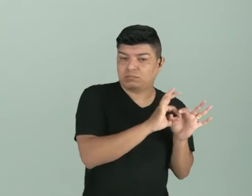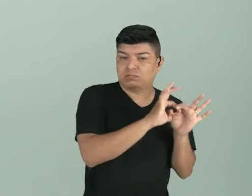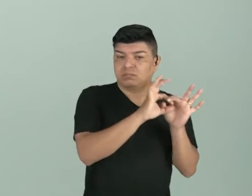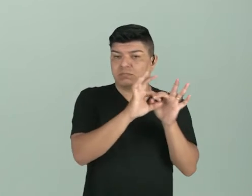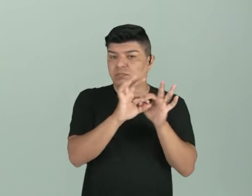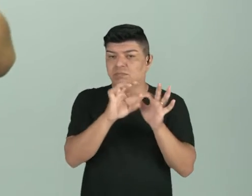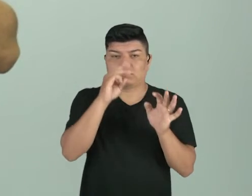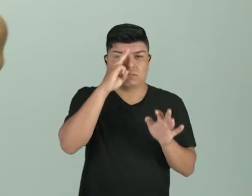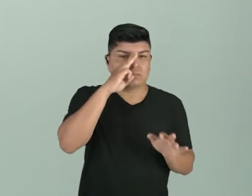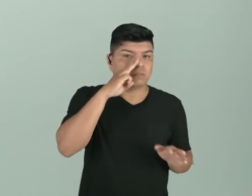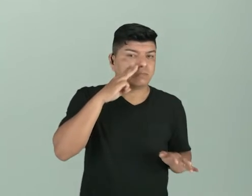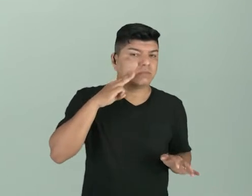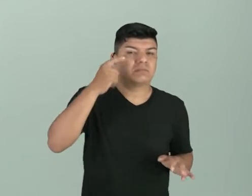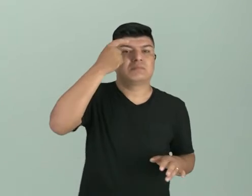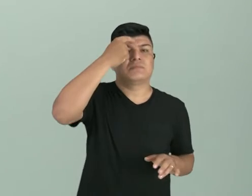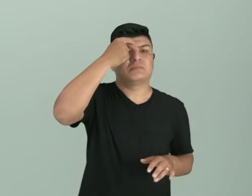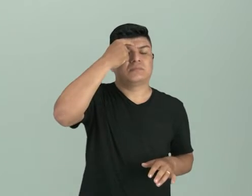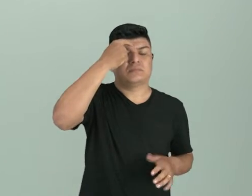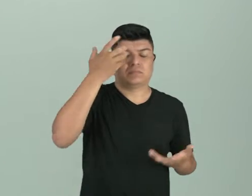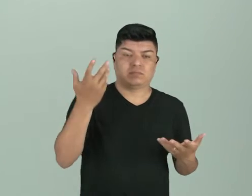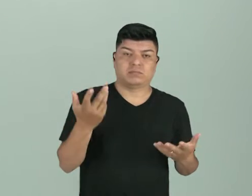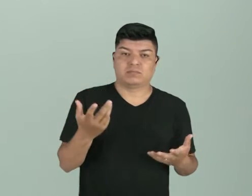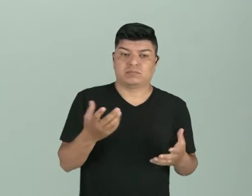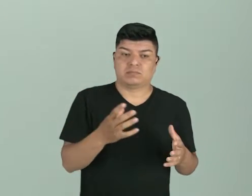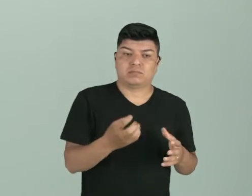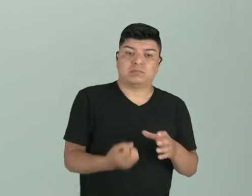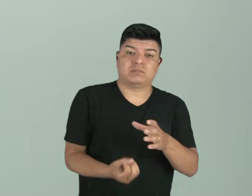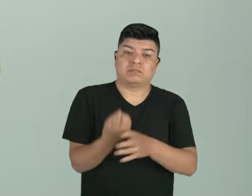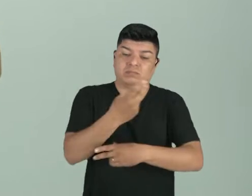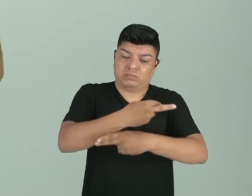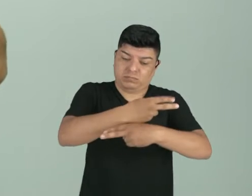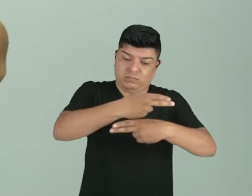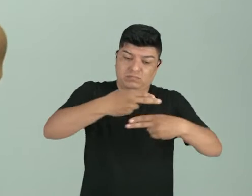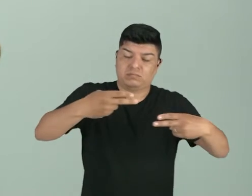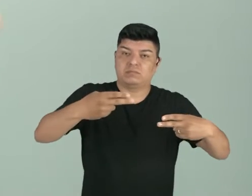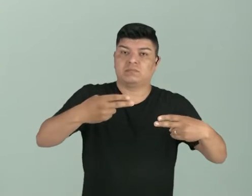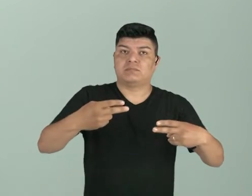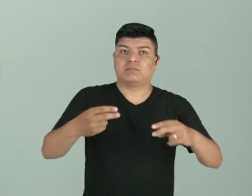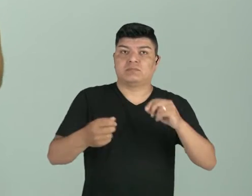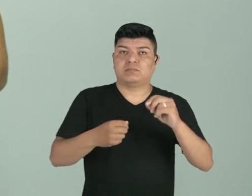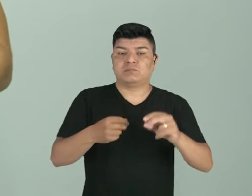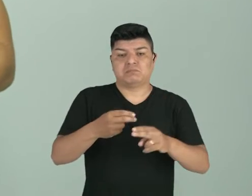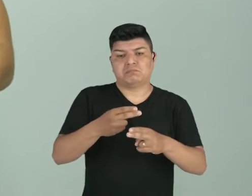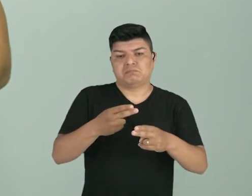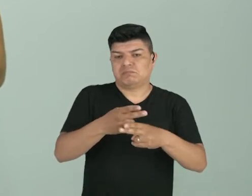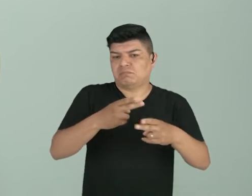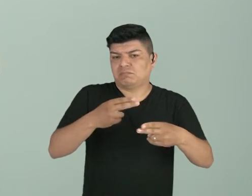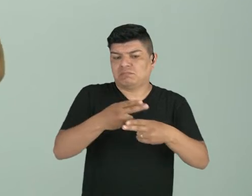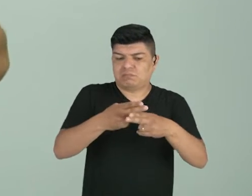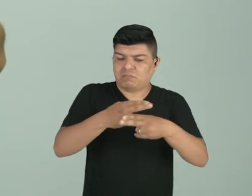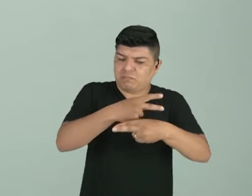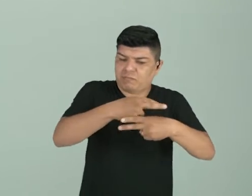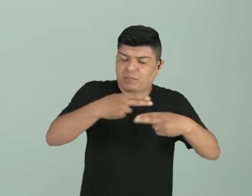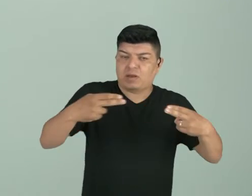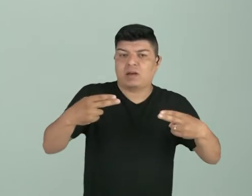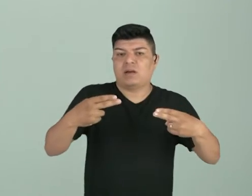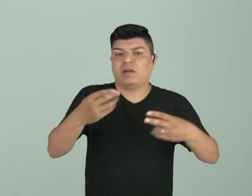do pensamento. Meios de produção, eles correspondem a instrumentos,